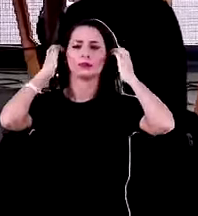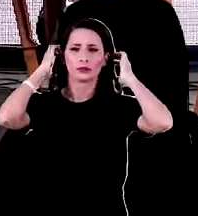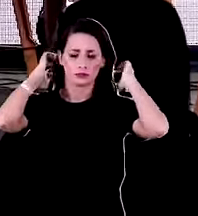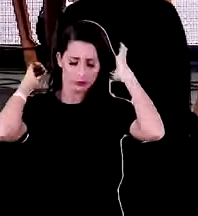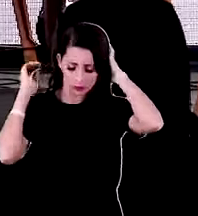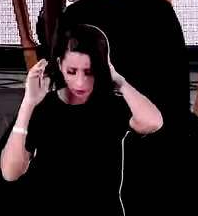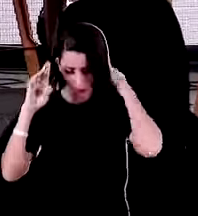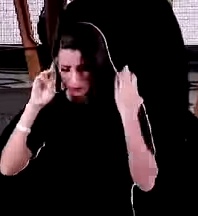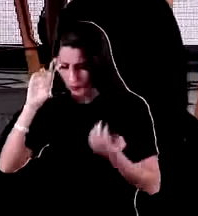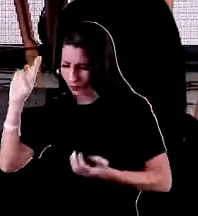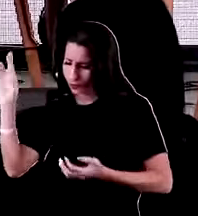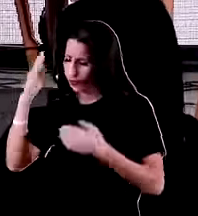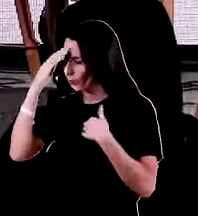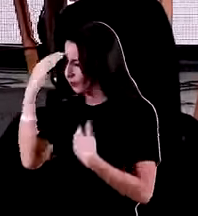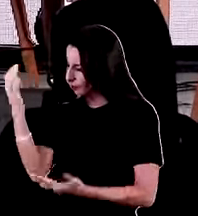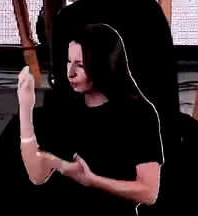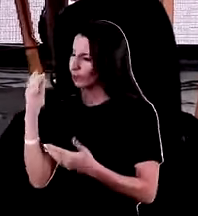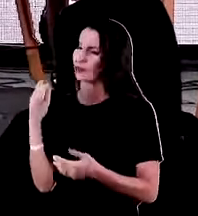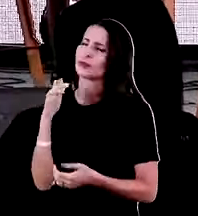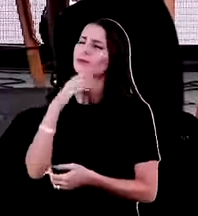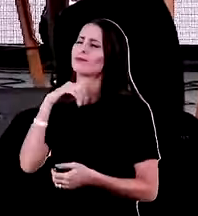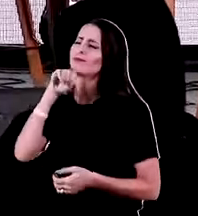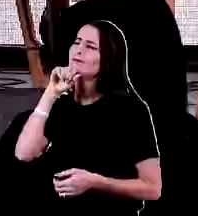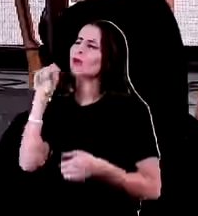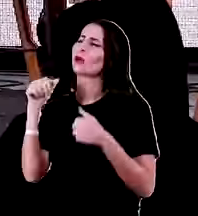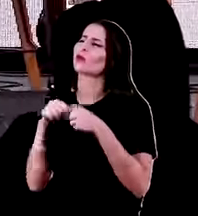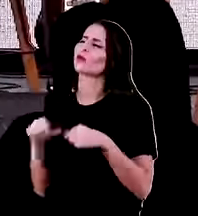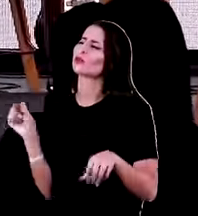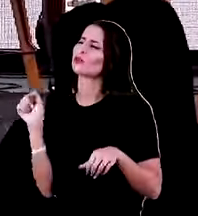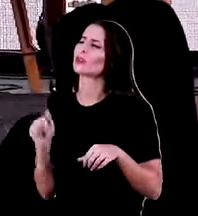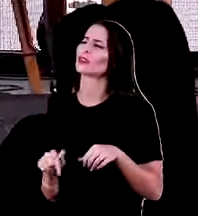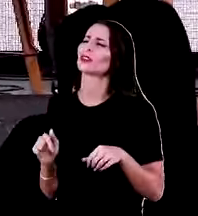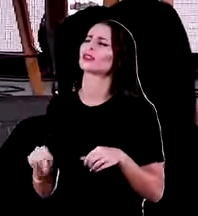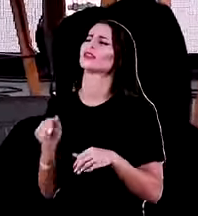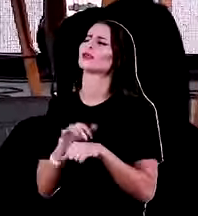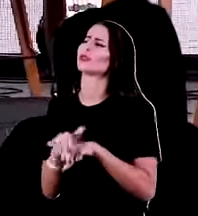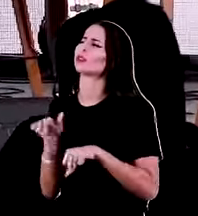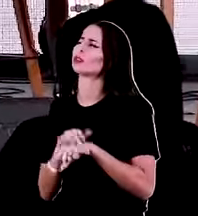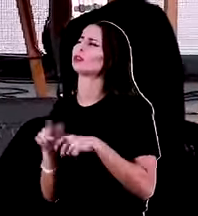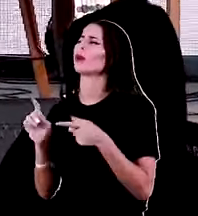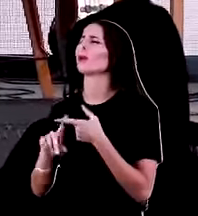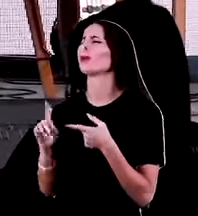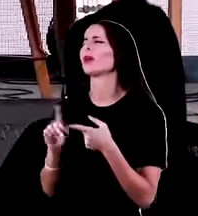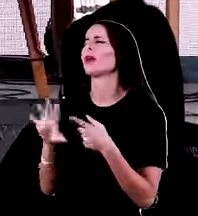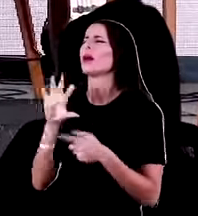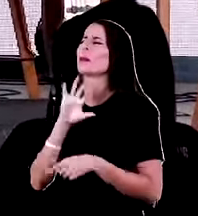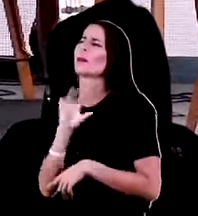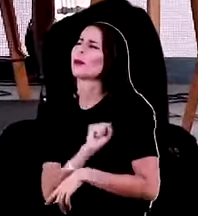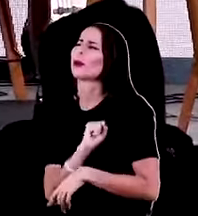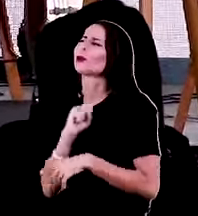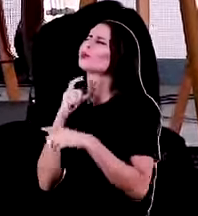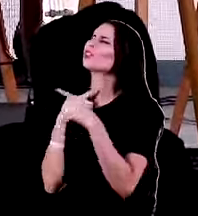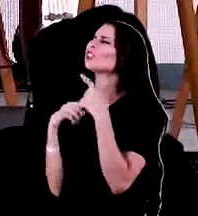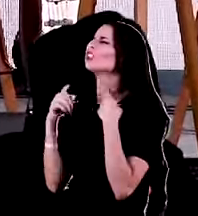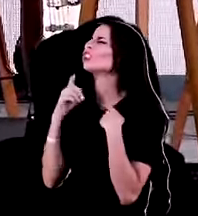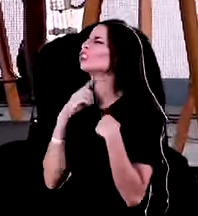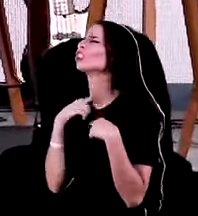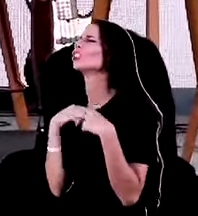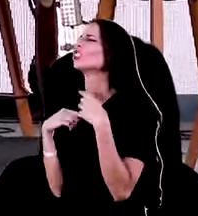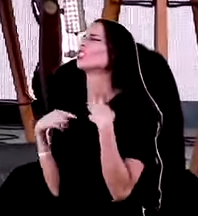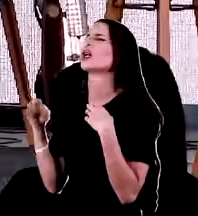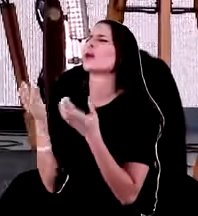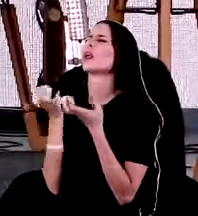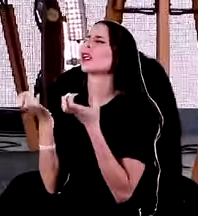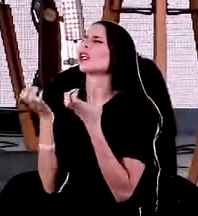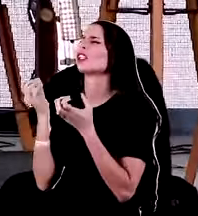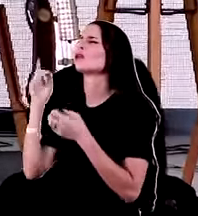Senhor, muito obrigada, Pai, por estarmos aqui. Estamos aqui nessa noite porque te amamos, porque te desejamos, porque queremos ouvir a tua